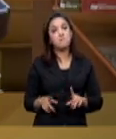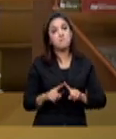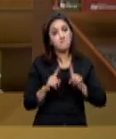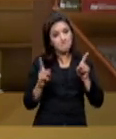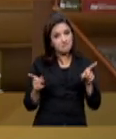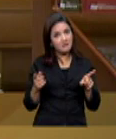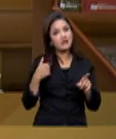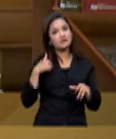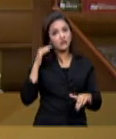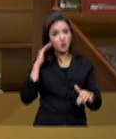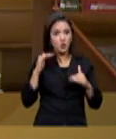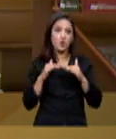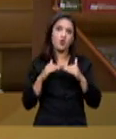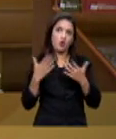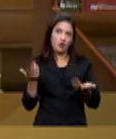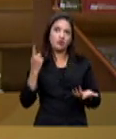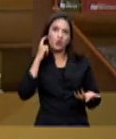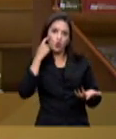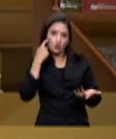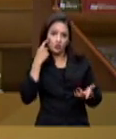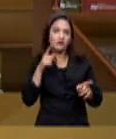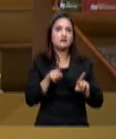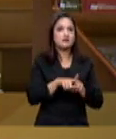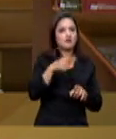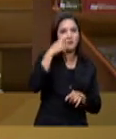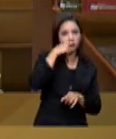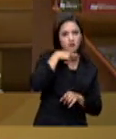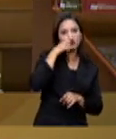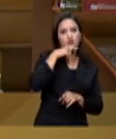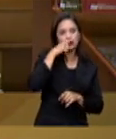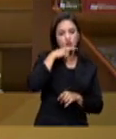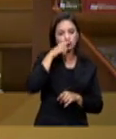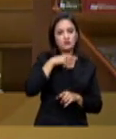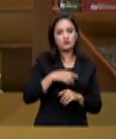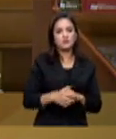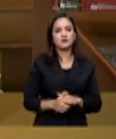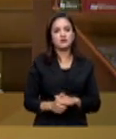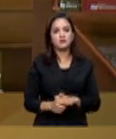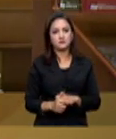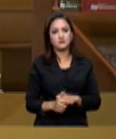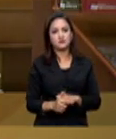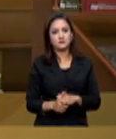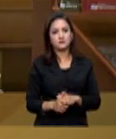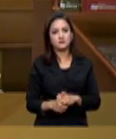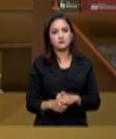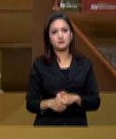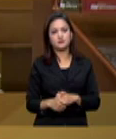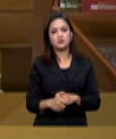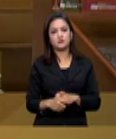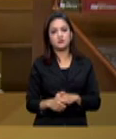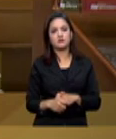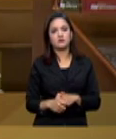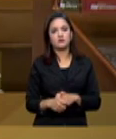acompanhar tanto o ministro Nunes Marques quanto o ministro relator, seja